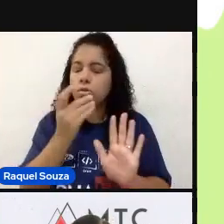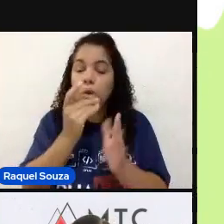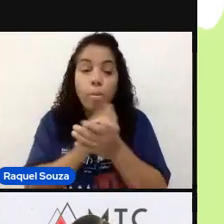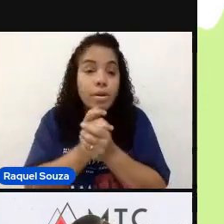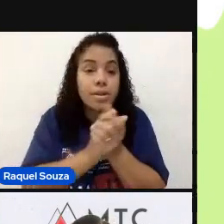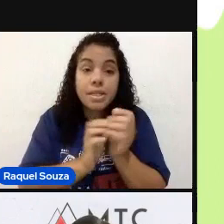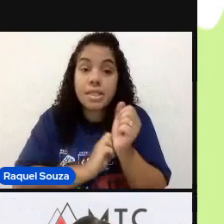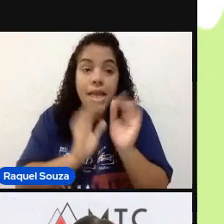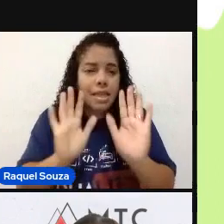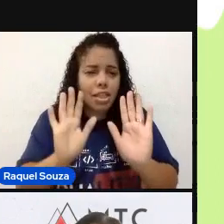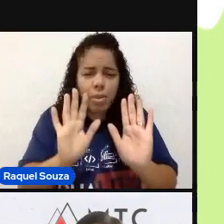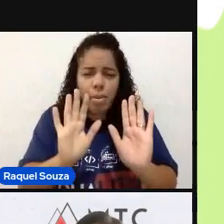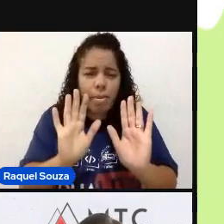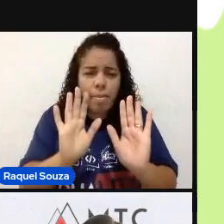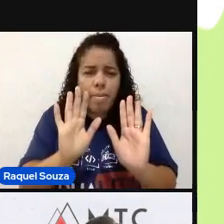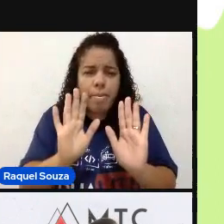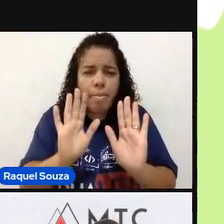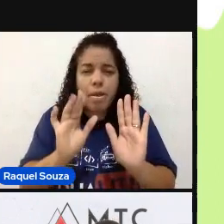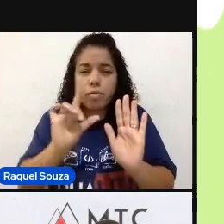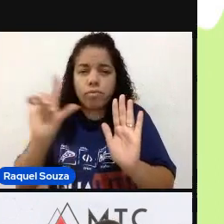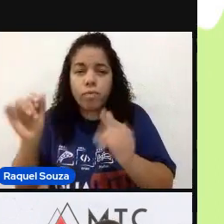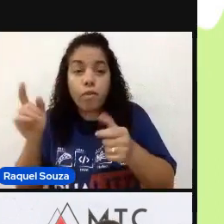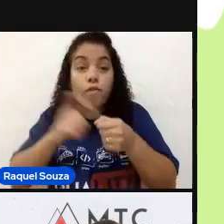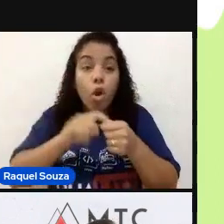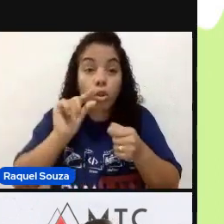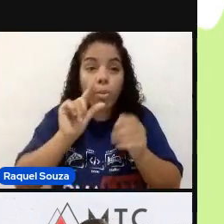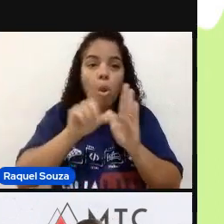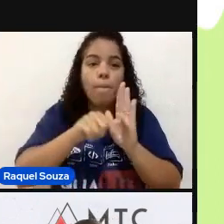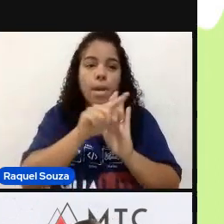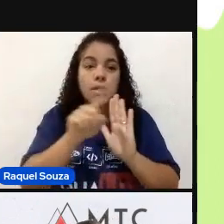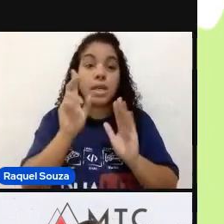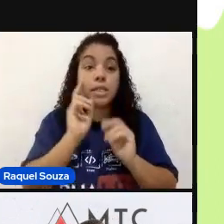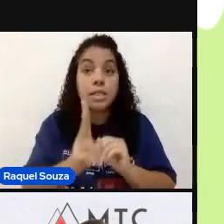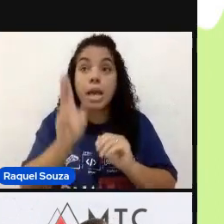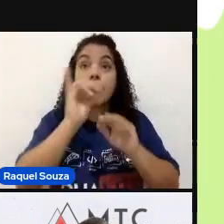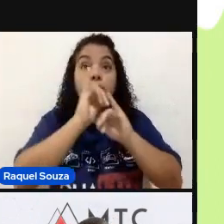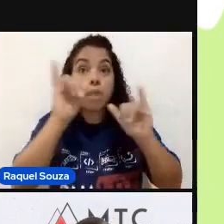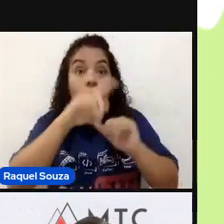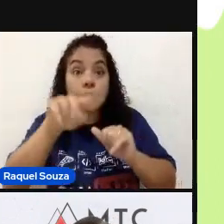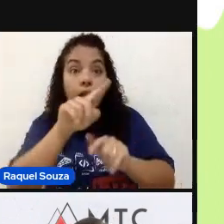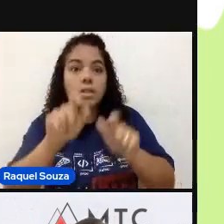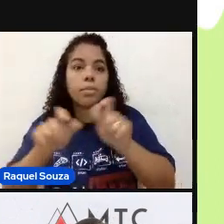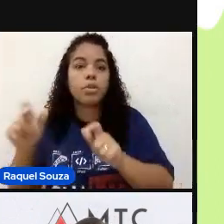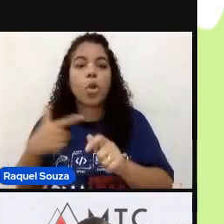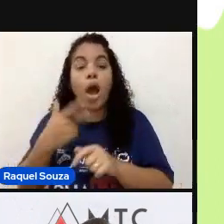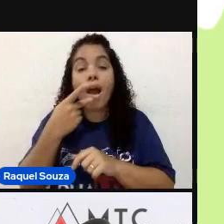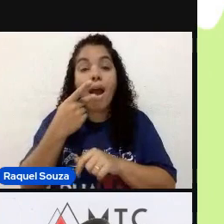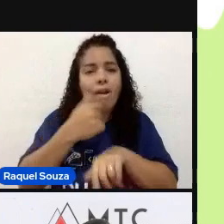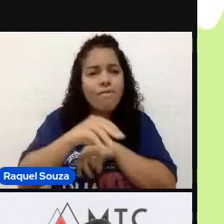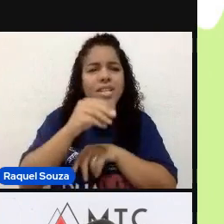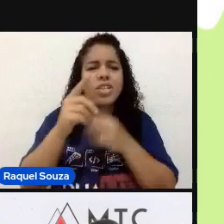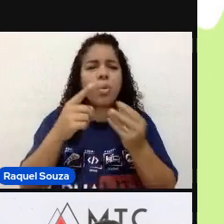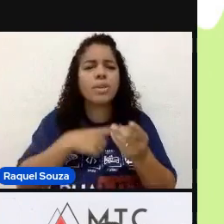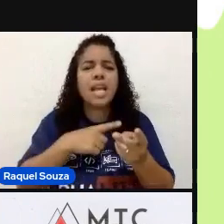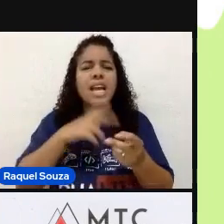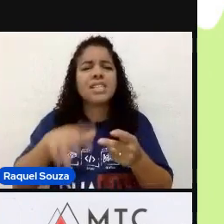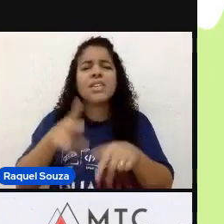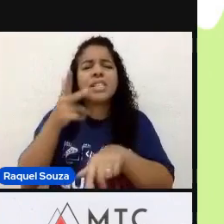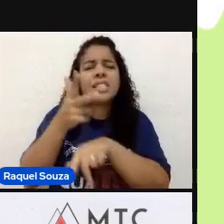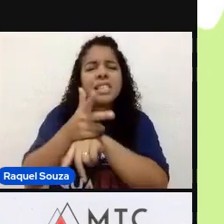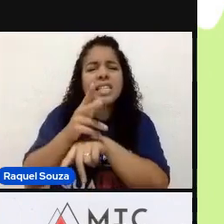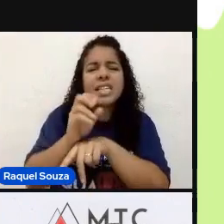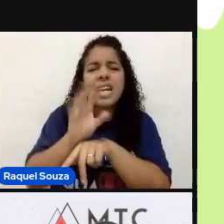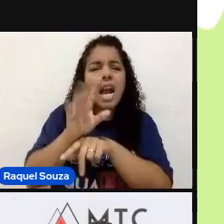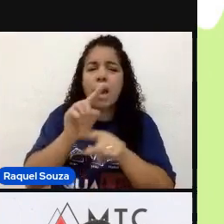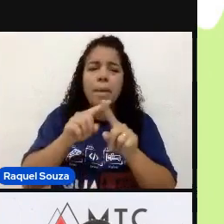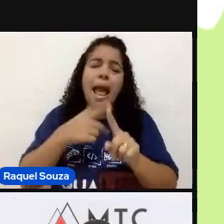vou voltar um pouquinho mais tarde. É importante vocês sempre alertarem as pessoas como vocês estão. Às vezes eu não ligo a câmera, eu digo, gente, hoje eu não estou